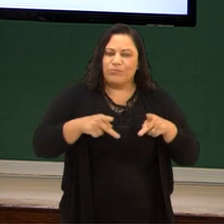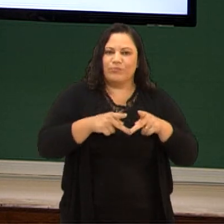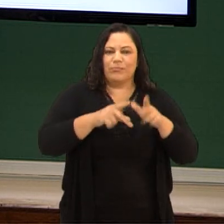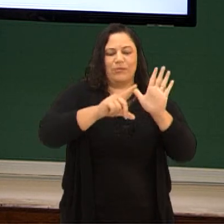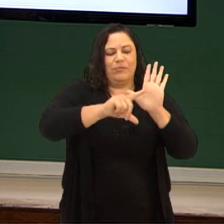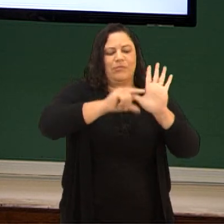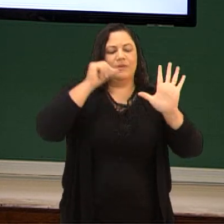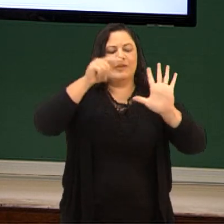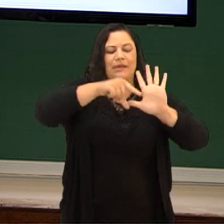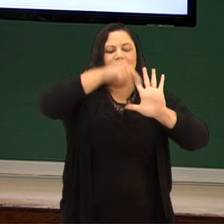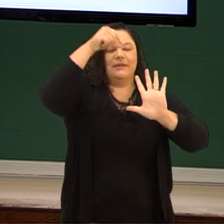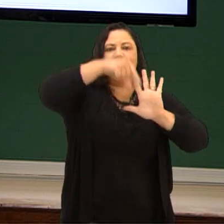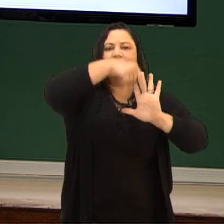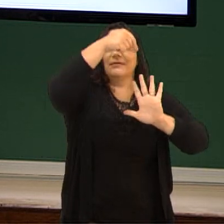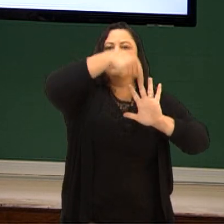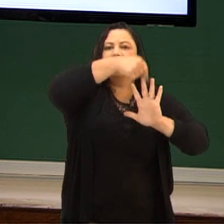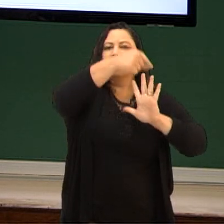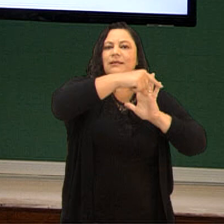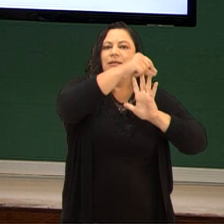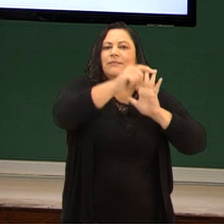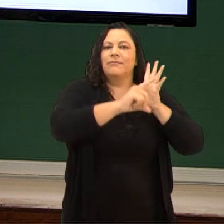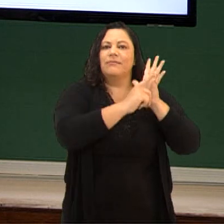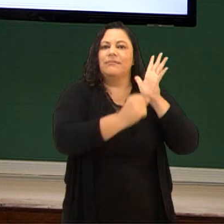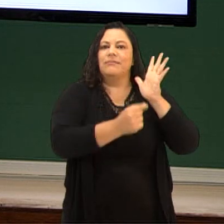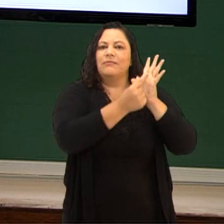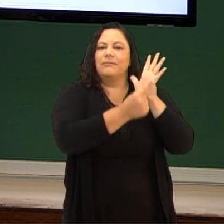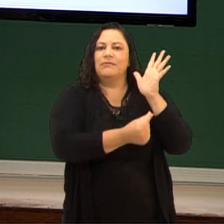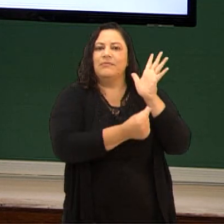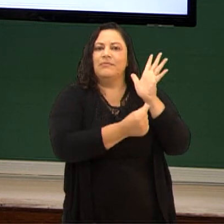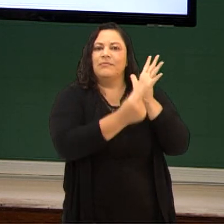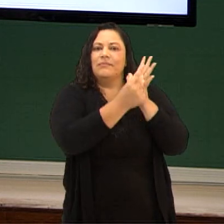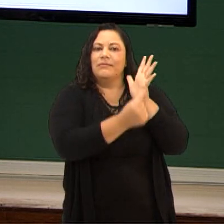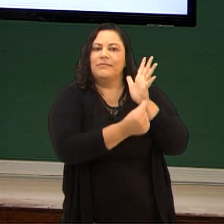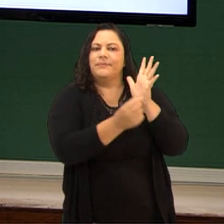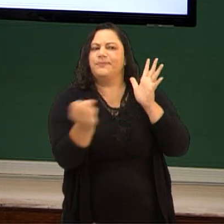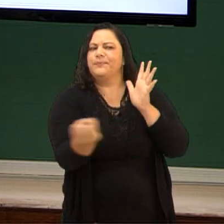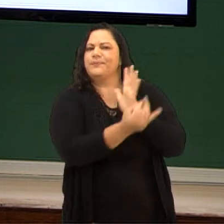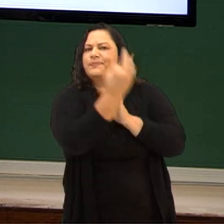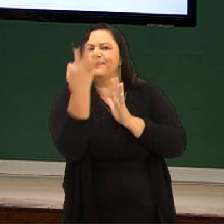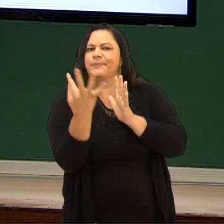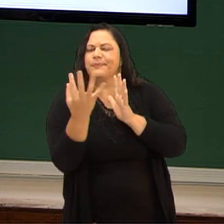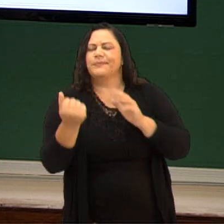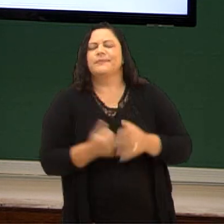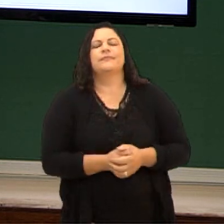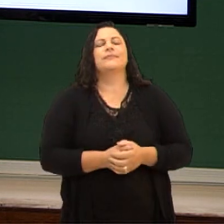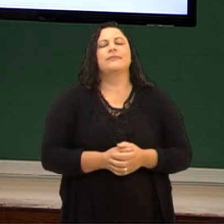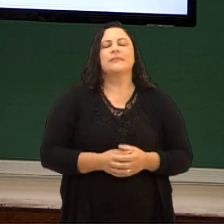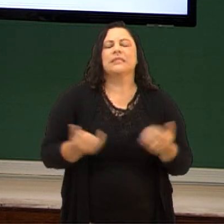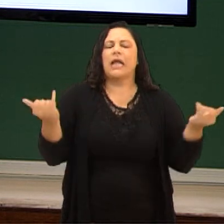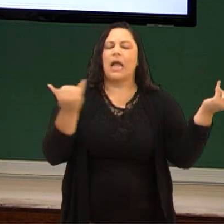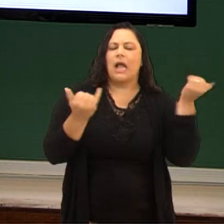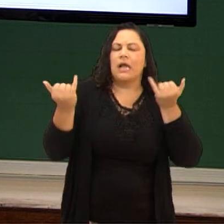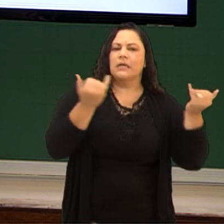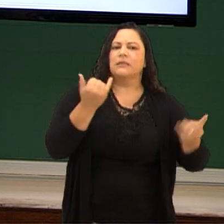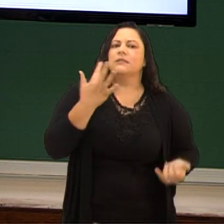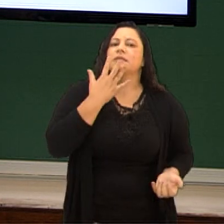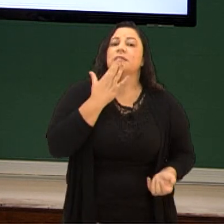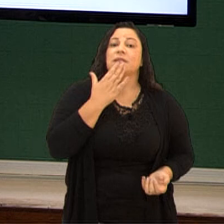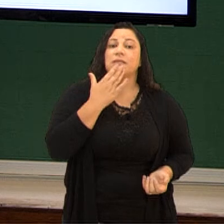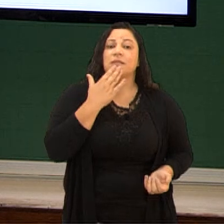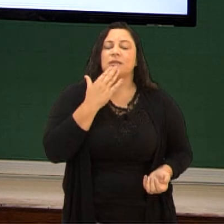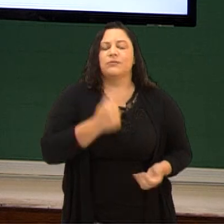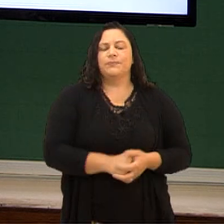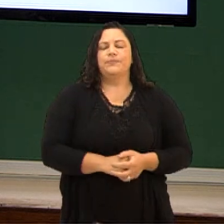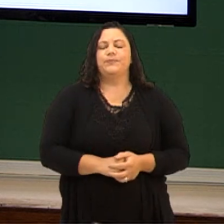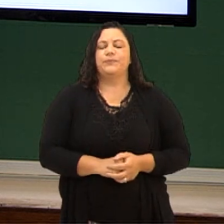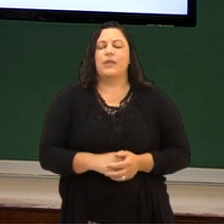setores. Percebam aqui nesse gráfico que eu tenho várias informações que correspondem às cores que a professora leu para vocês. Então, os peixes estão